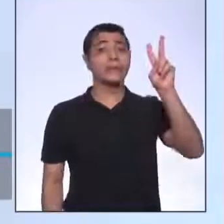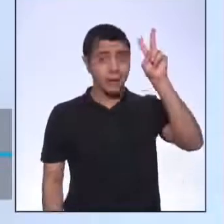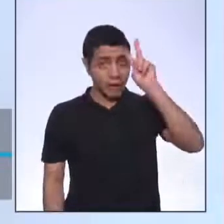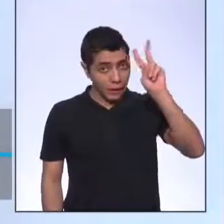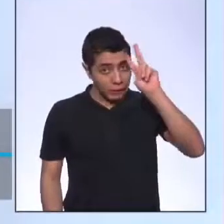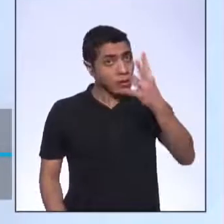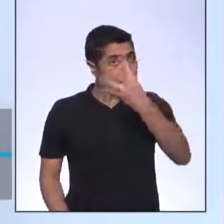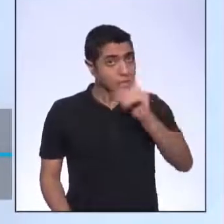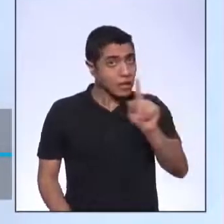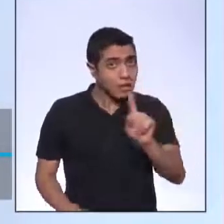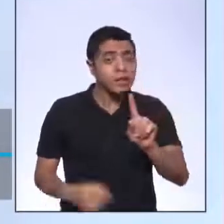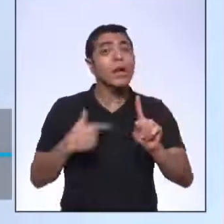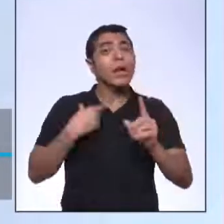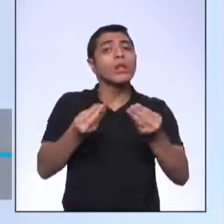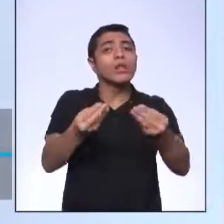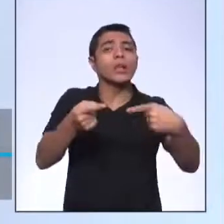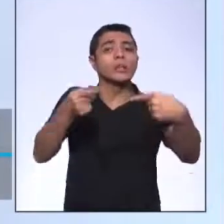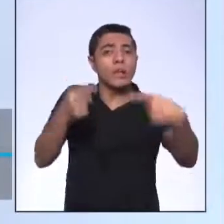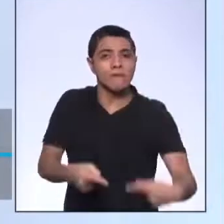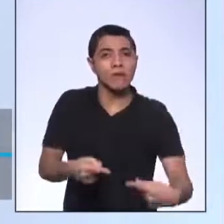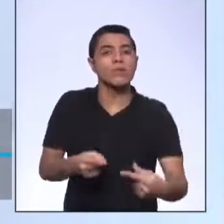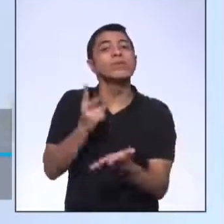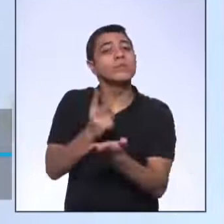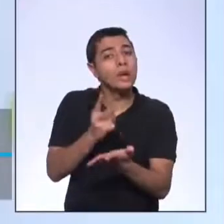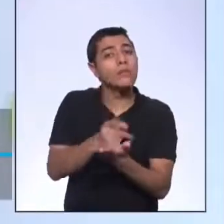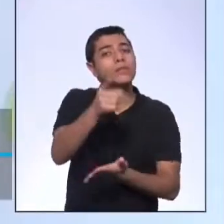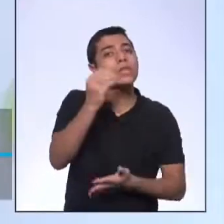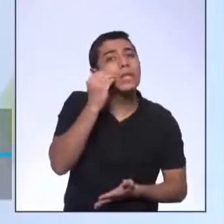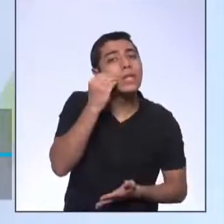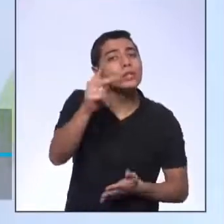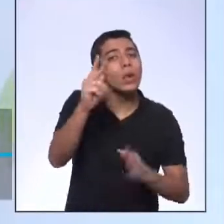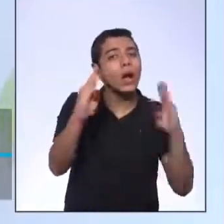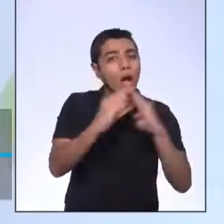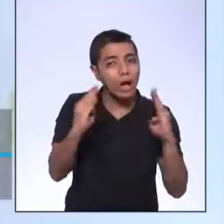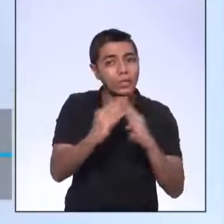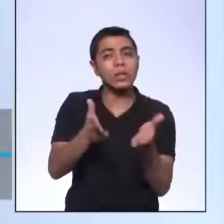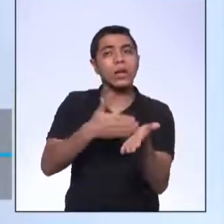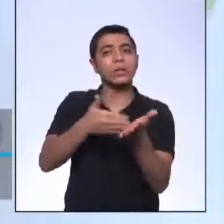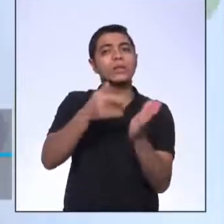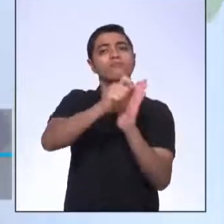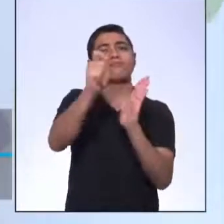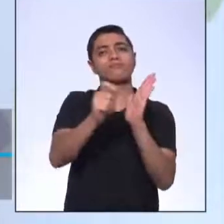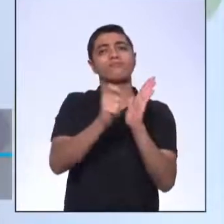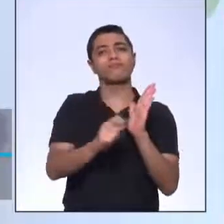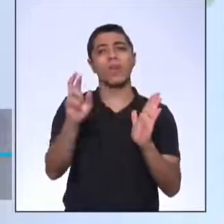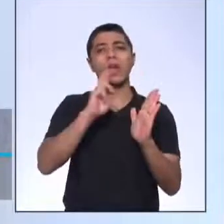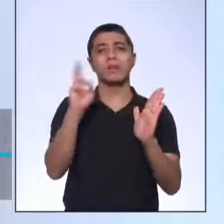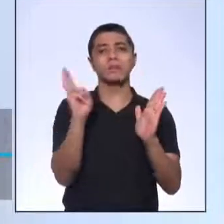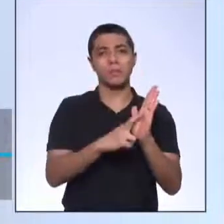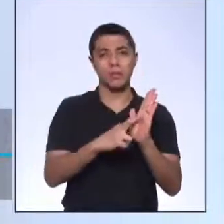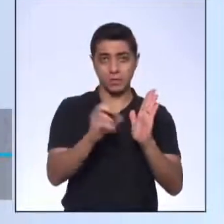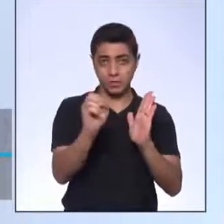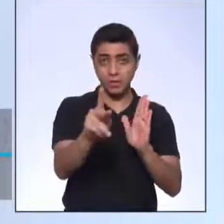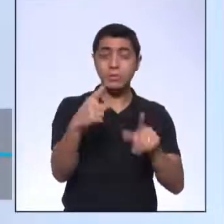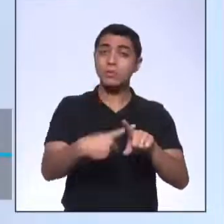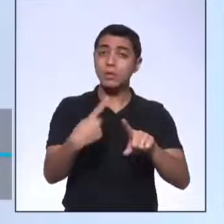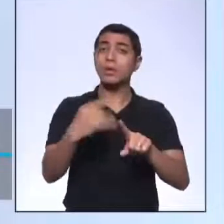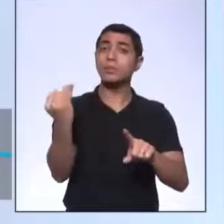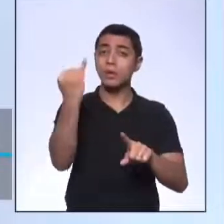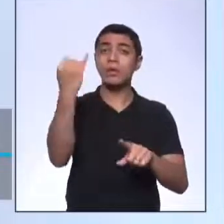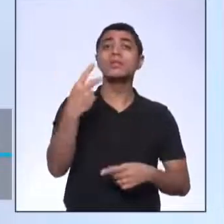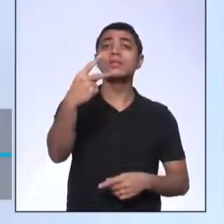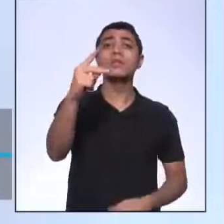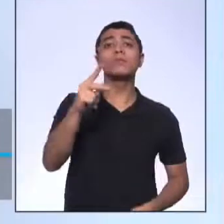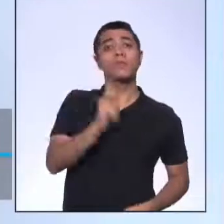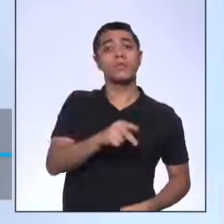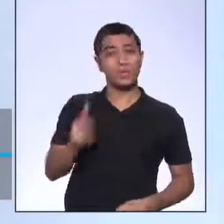desafios para vocês procurem fazer em casa no caderno de vocês porque porque vai ser um veículo importante para que o professor de